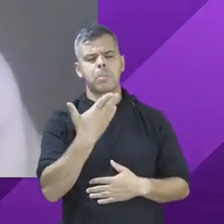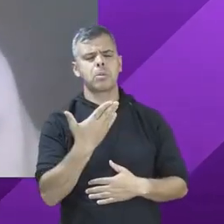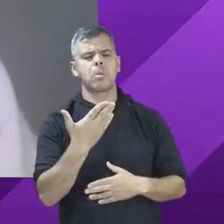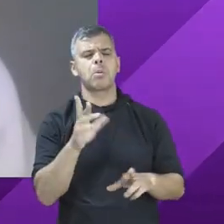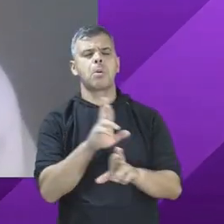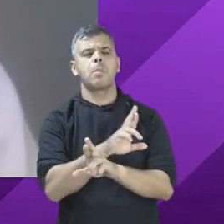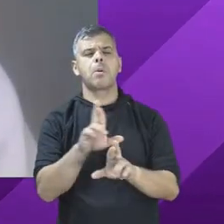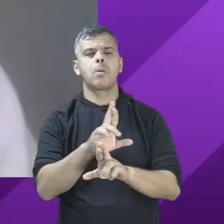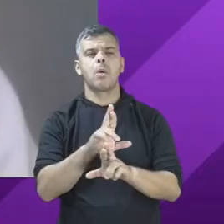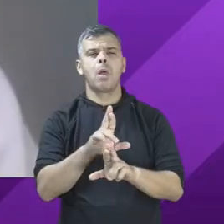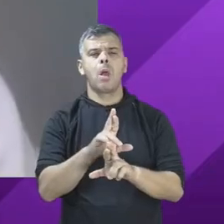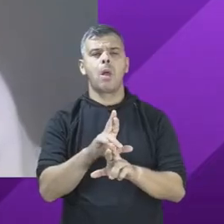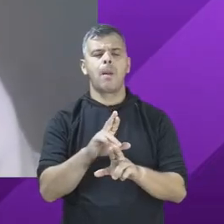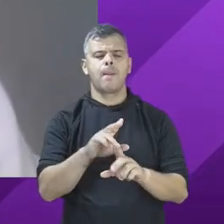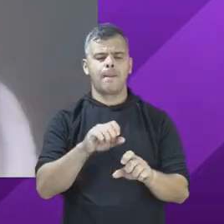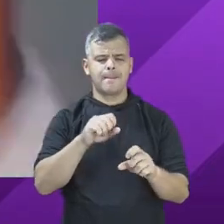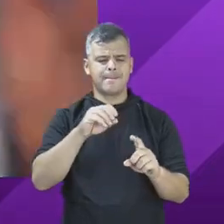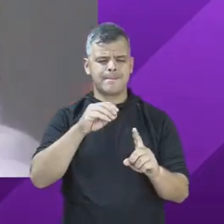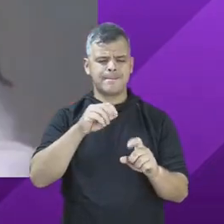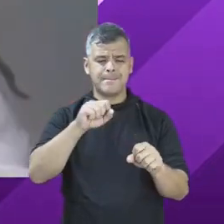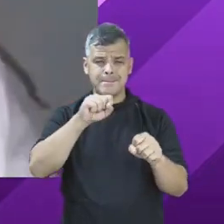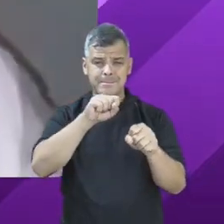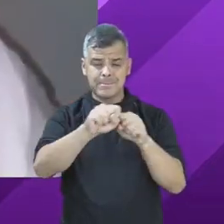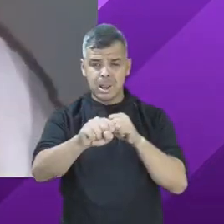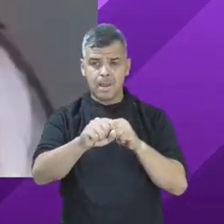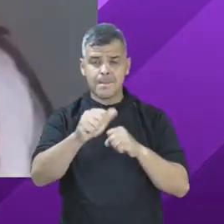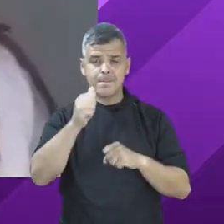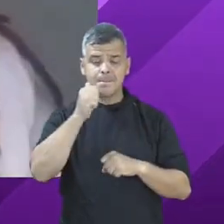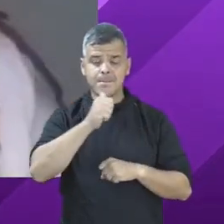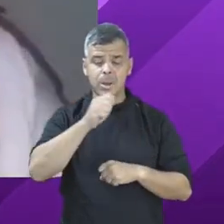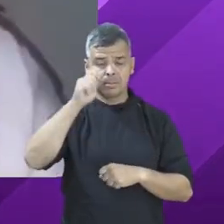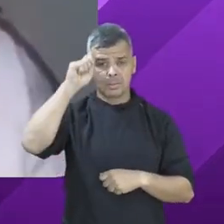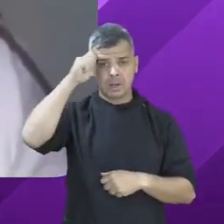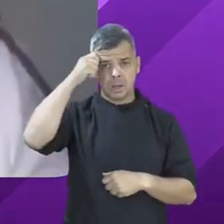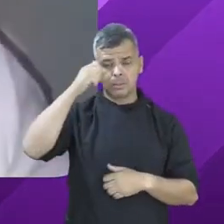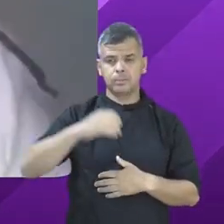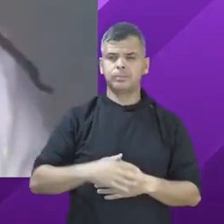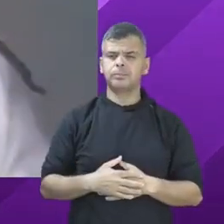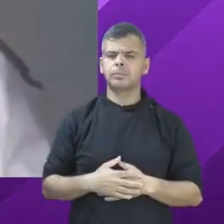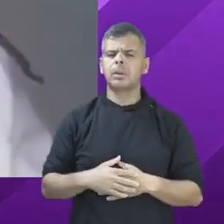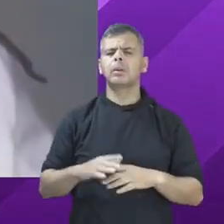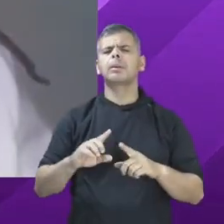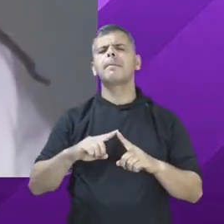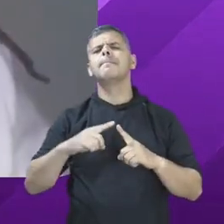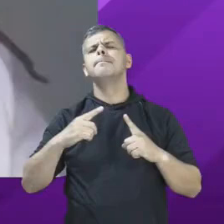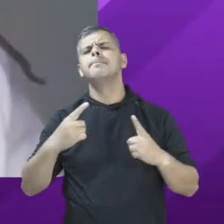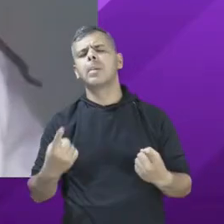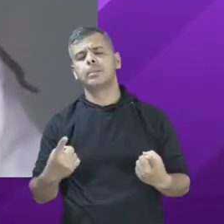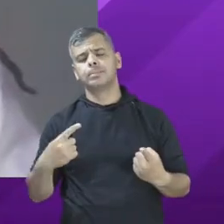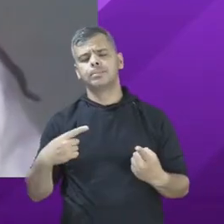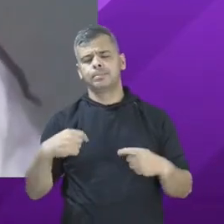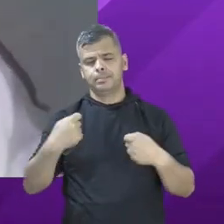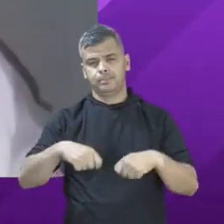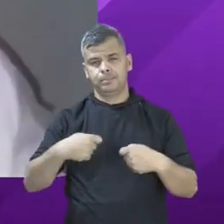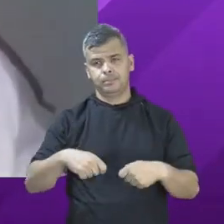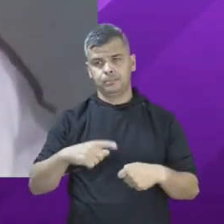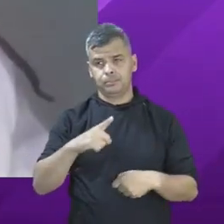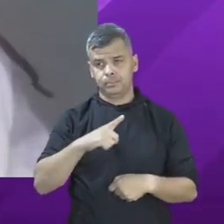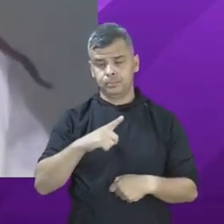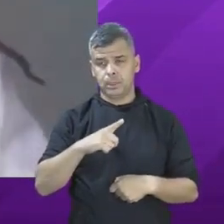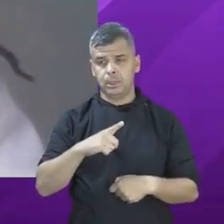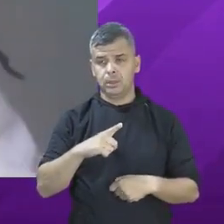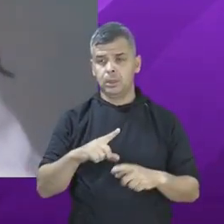tema ao feminismo negro. E eu fiquei pensando muito assim, né, o que mais a gente precisa, a gente tem